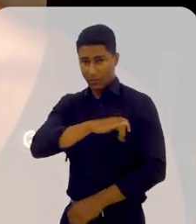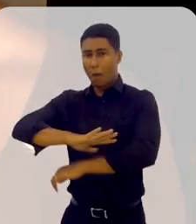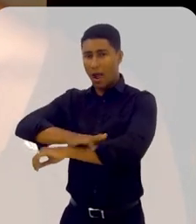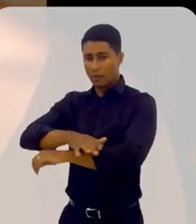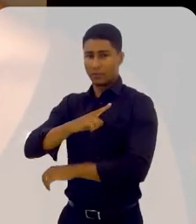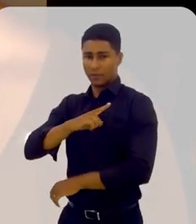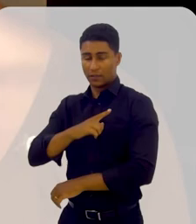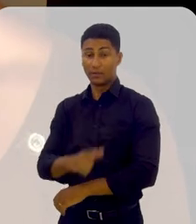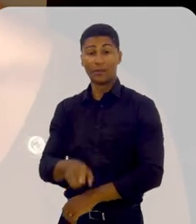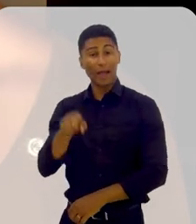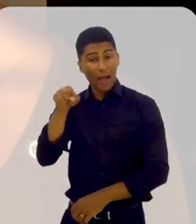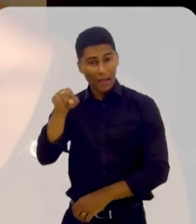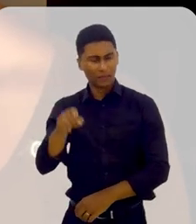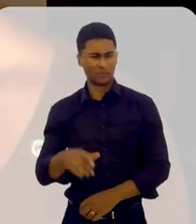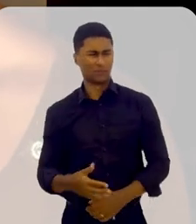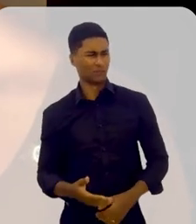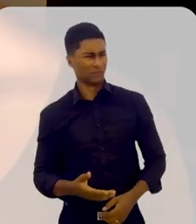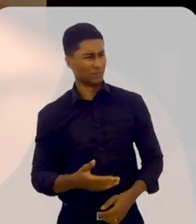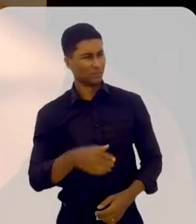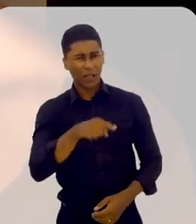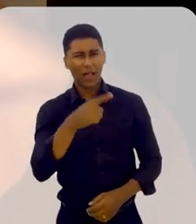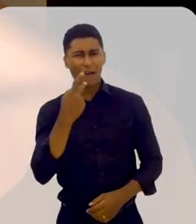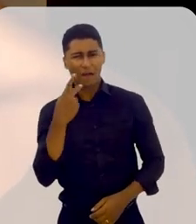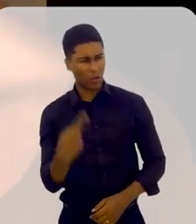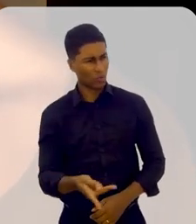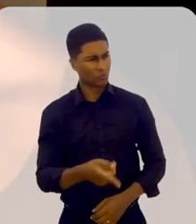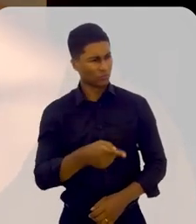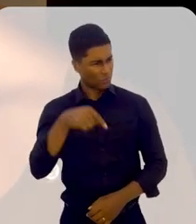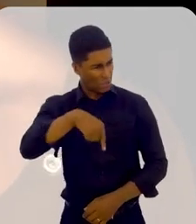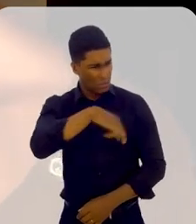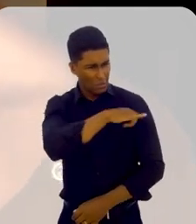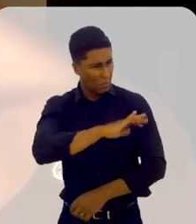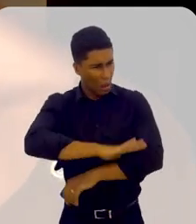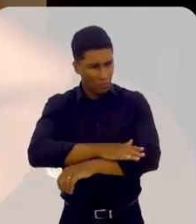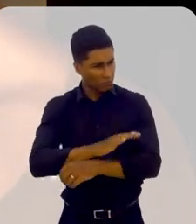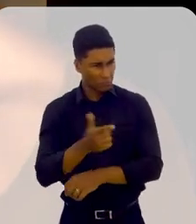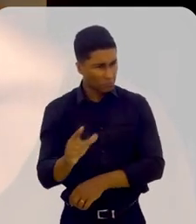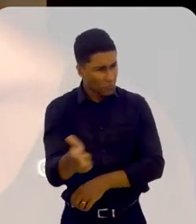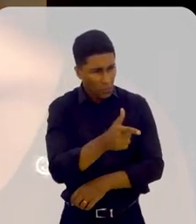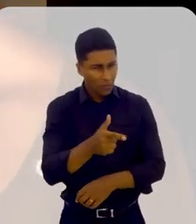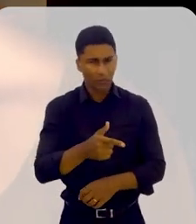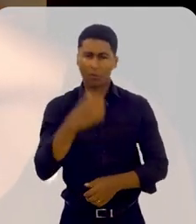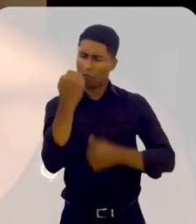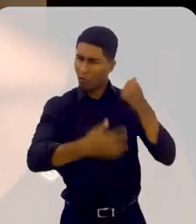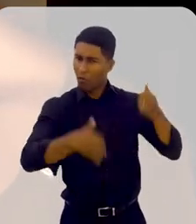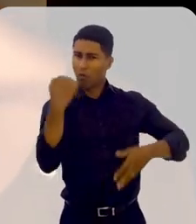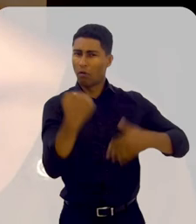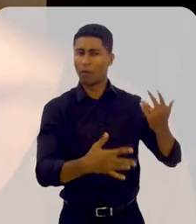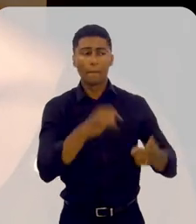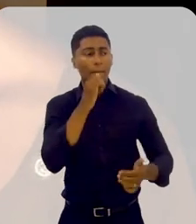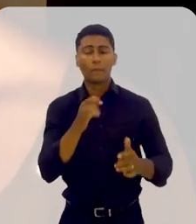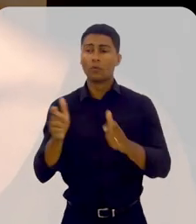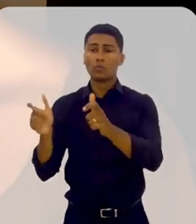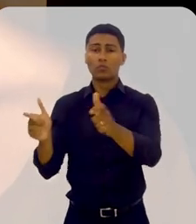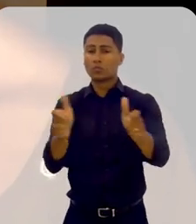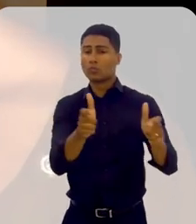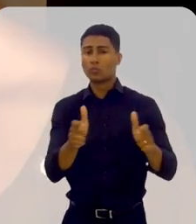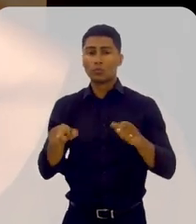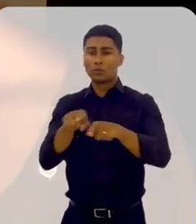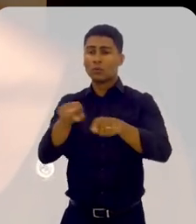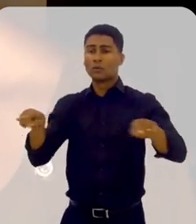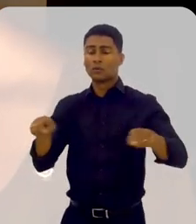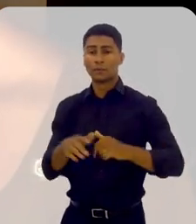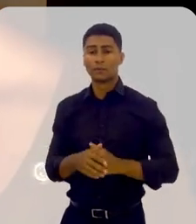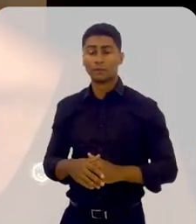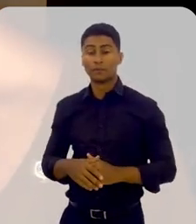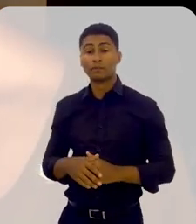racial do Rio de Janeiro, e ela contestou essa afirmação, né? E apontando, inclusive, essa questão de ocupação dos espaços, né? Se você,